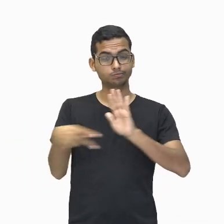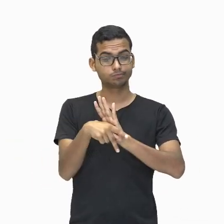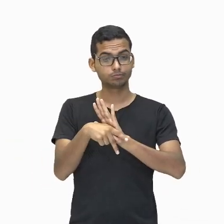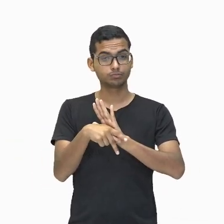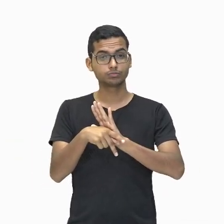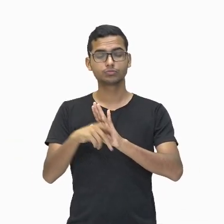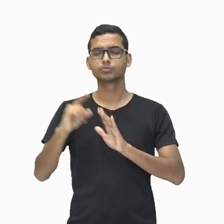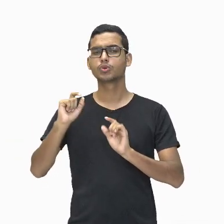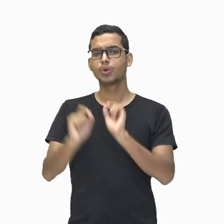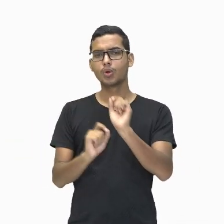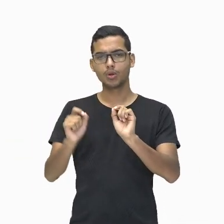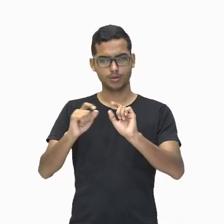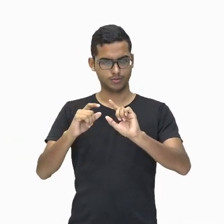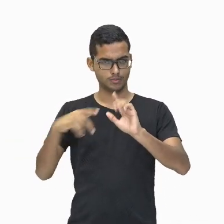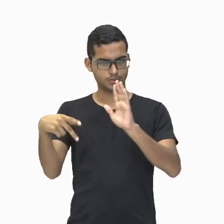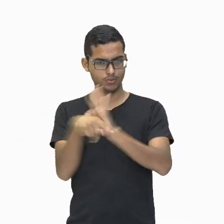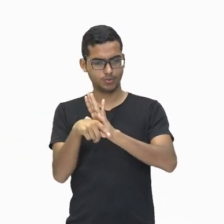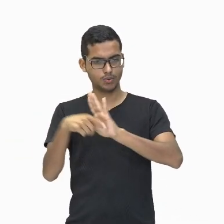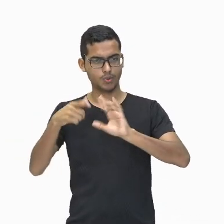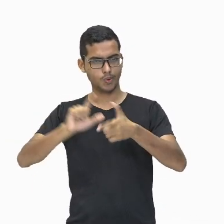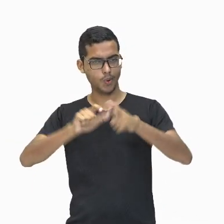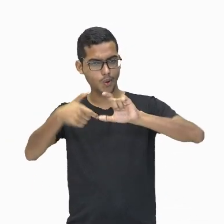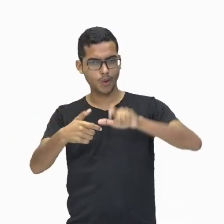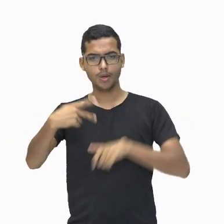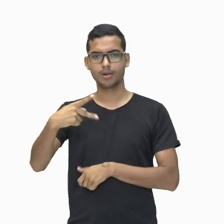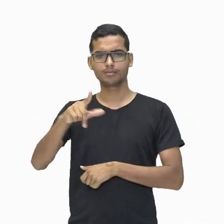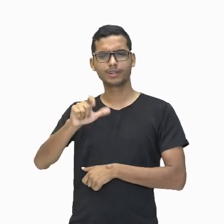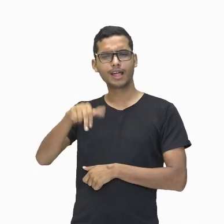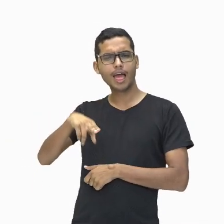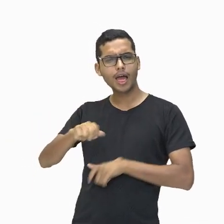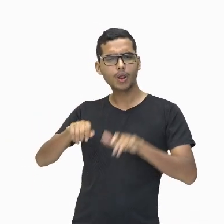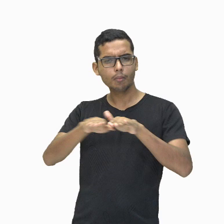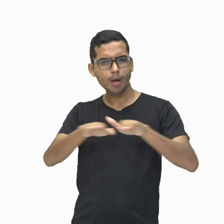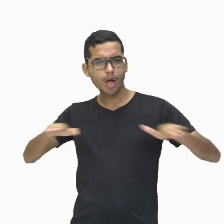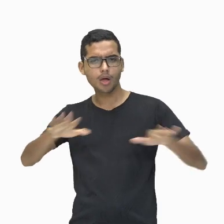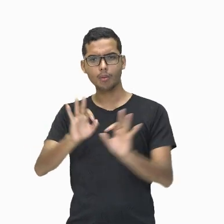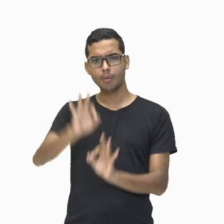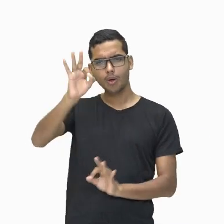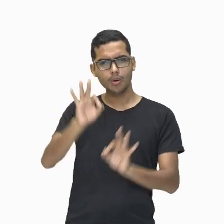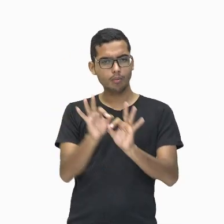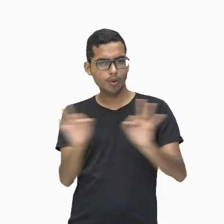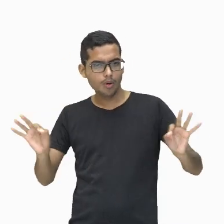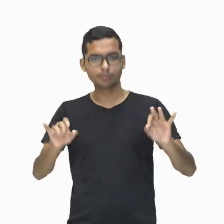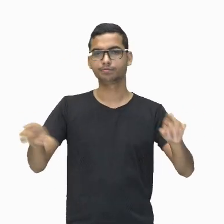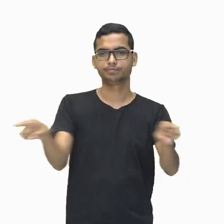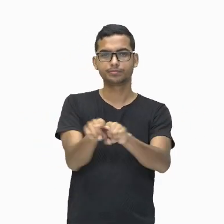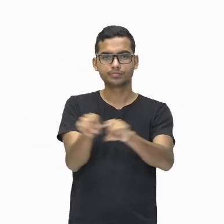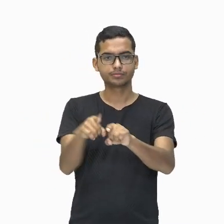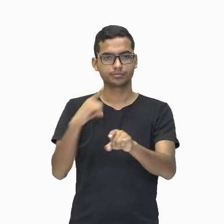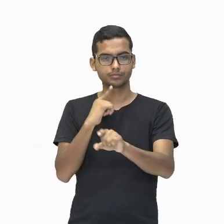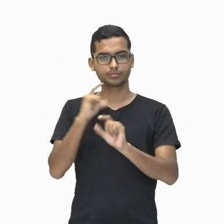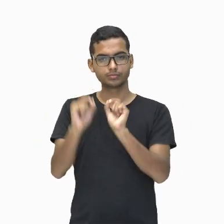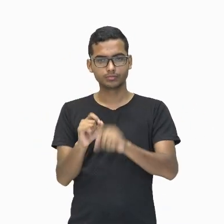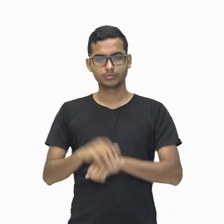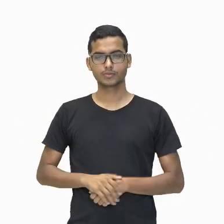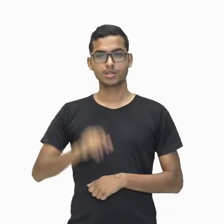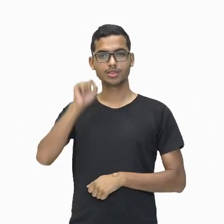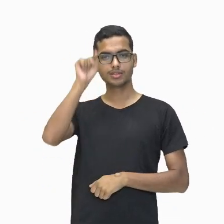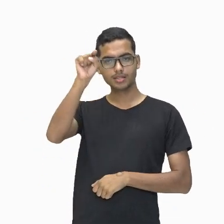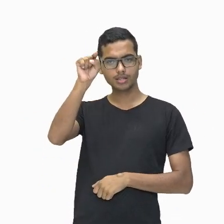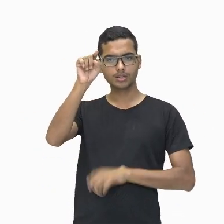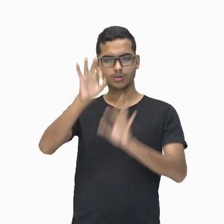distância de um ponto A a uma reta R é medida do segmento de reta de extremidades em A e